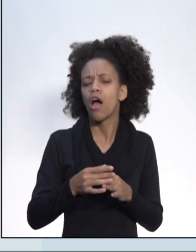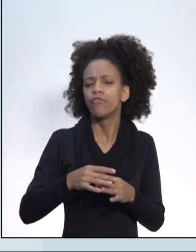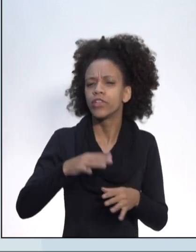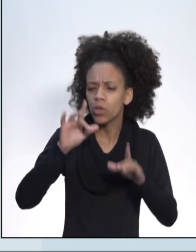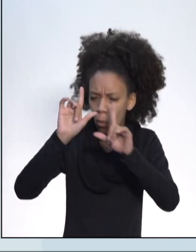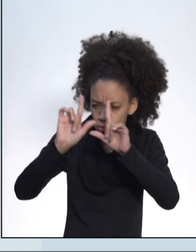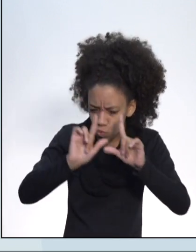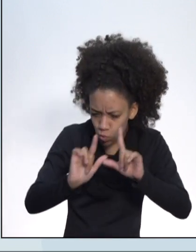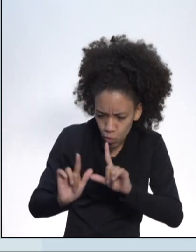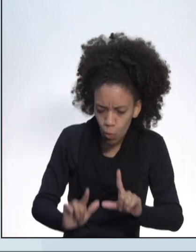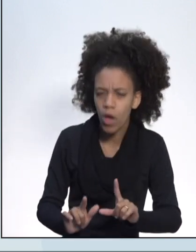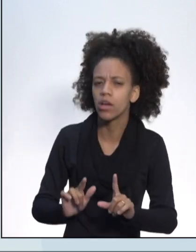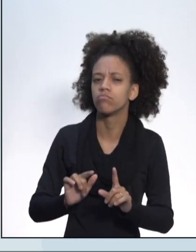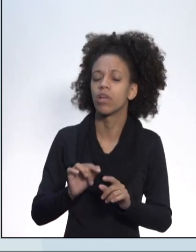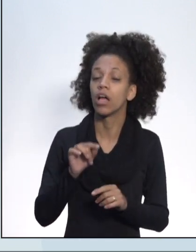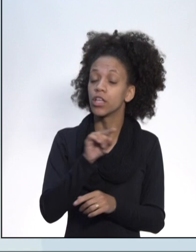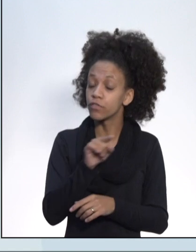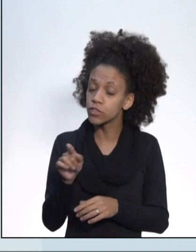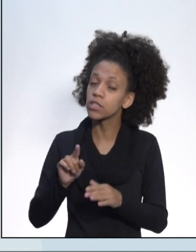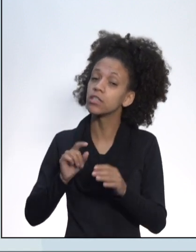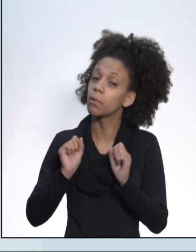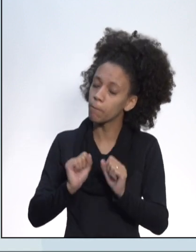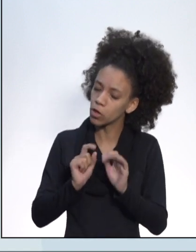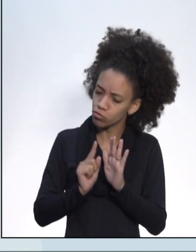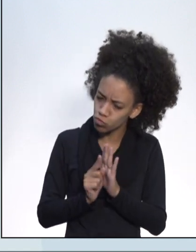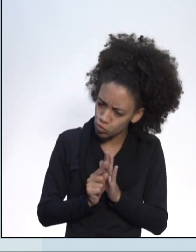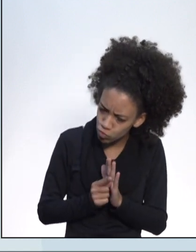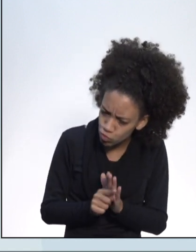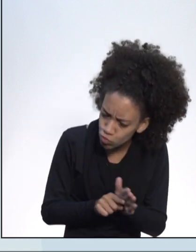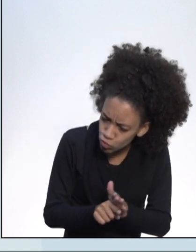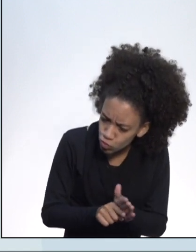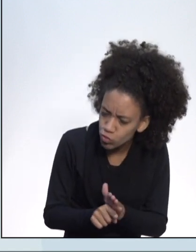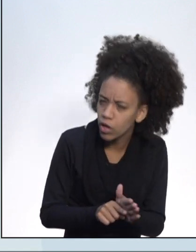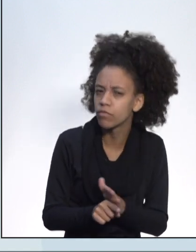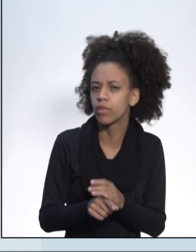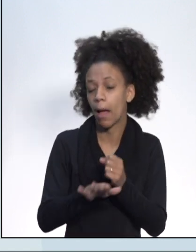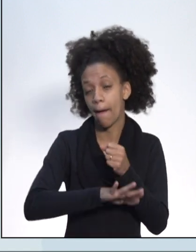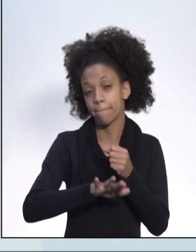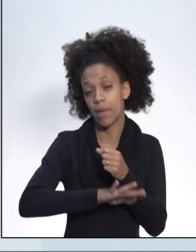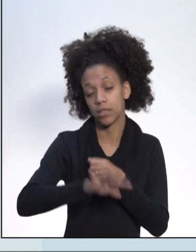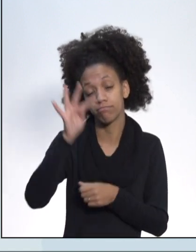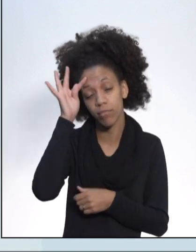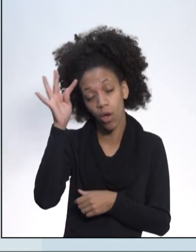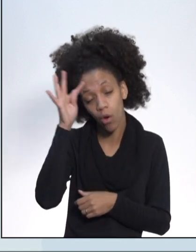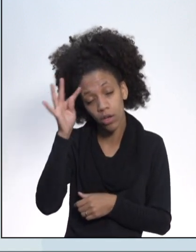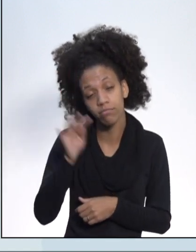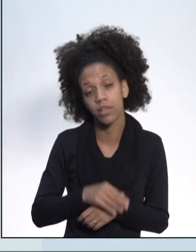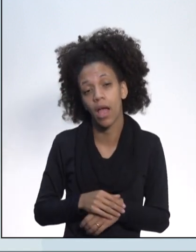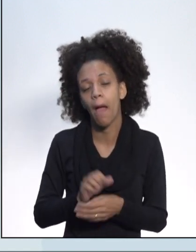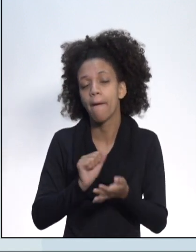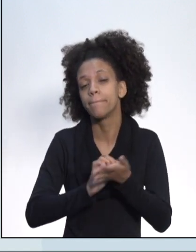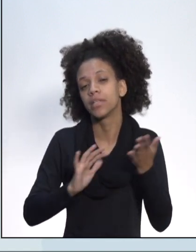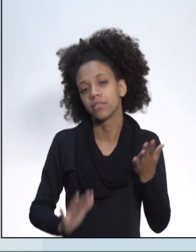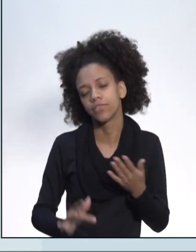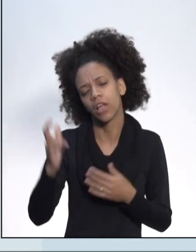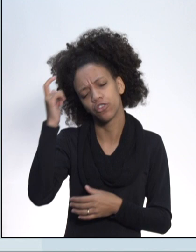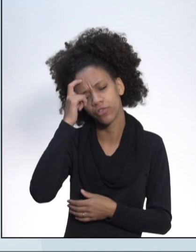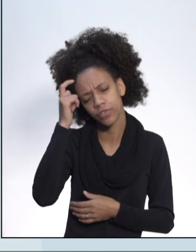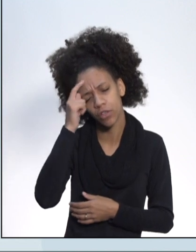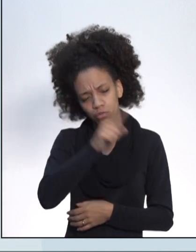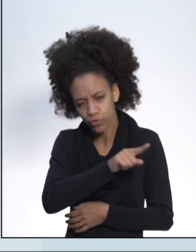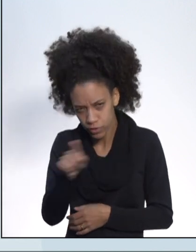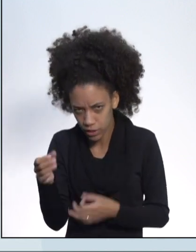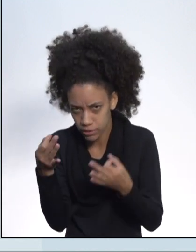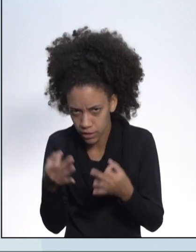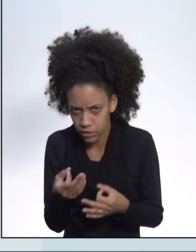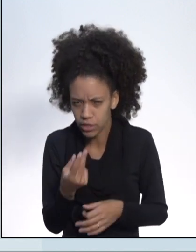e tudo mais, e que vocês podem aprofundar e servir, inclusive, de base teórica para essas atividades de reflexão de vocês, tá